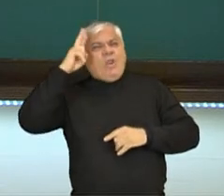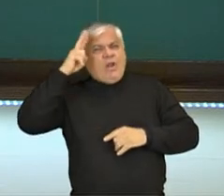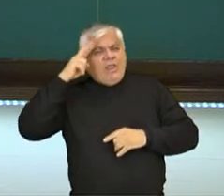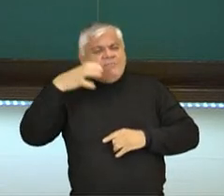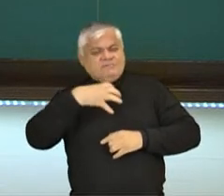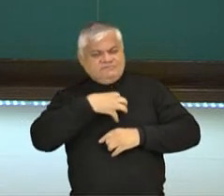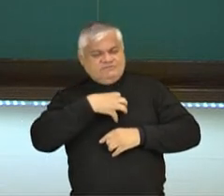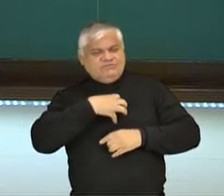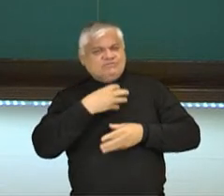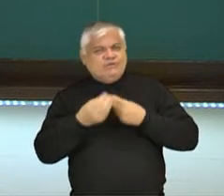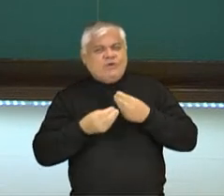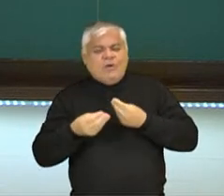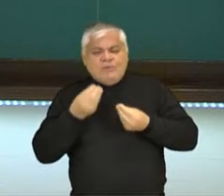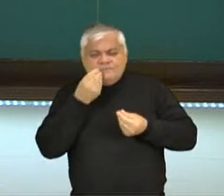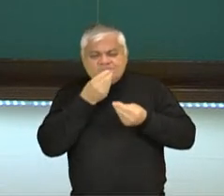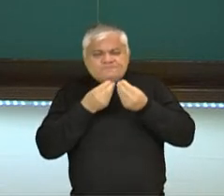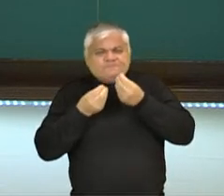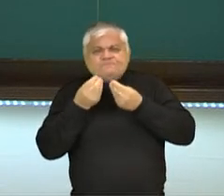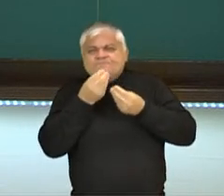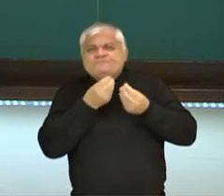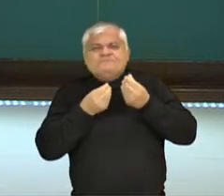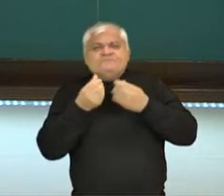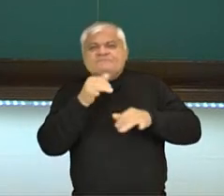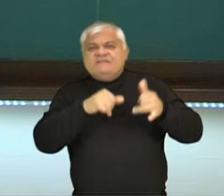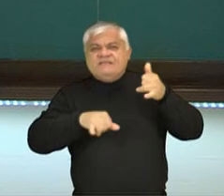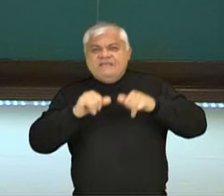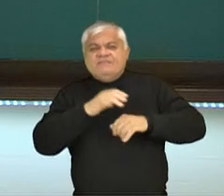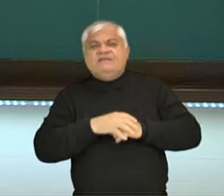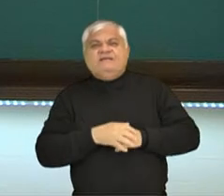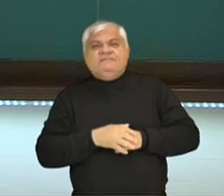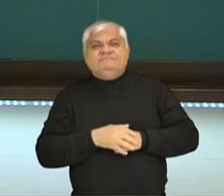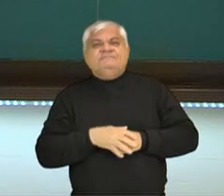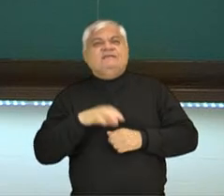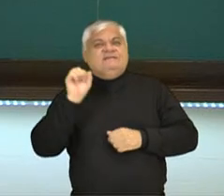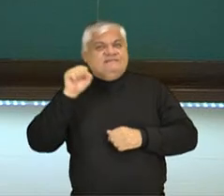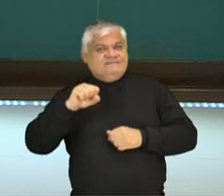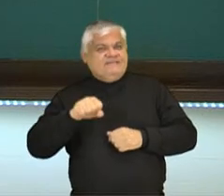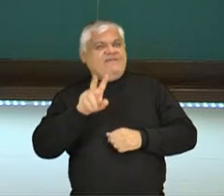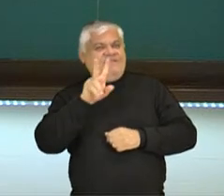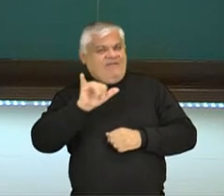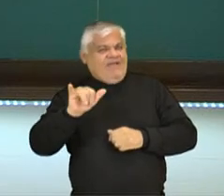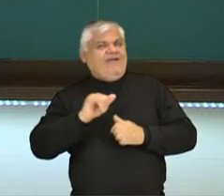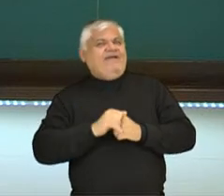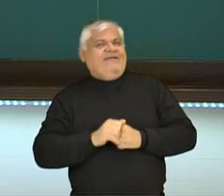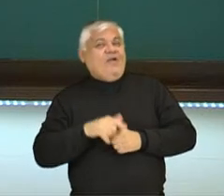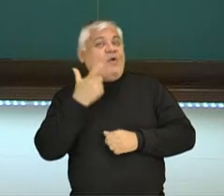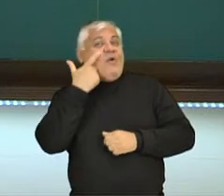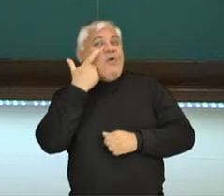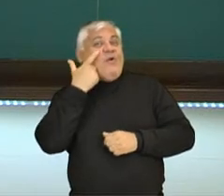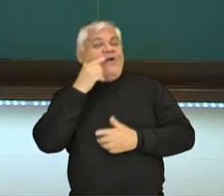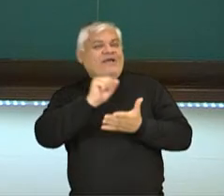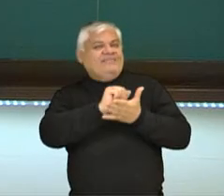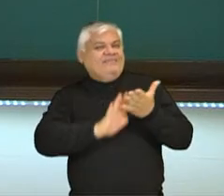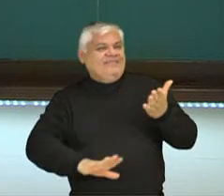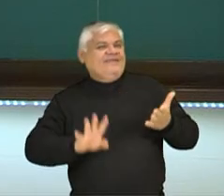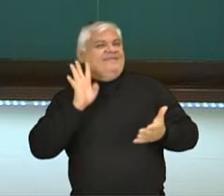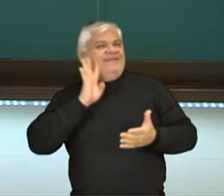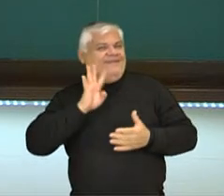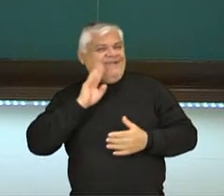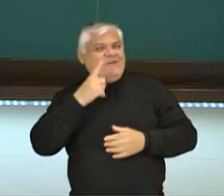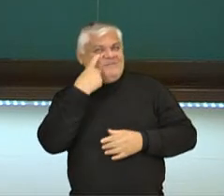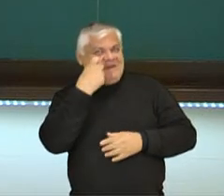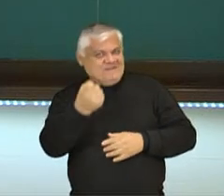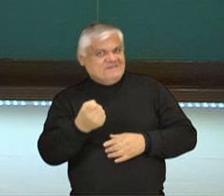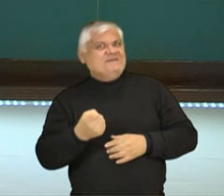um pouquinho do gosto da química, professor. Sim, você vai. Veja só que atividade interessante